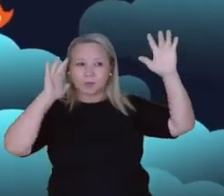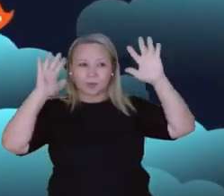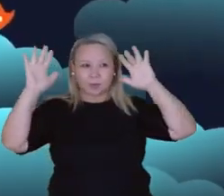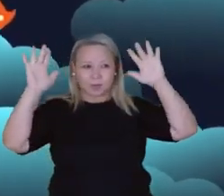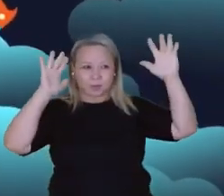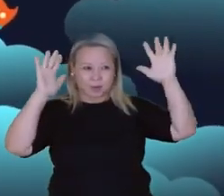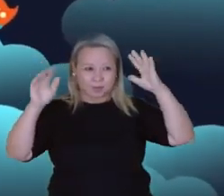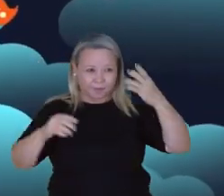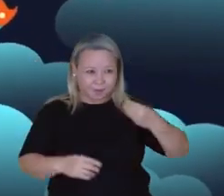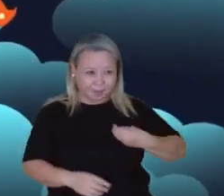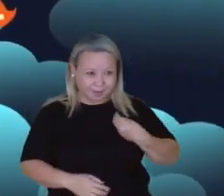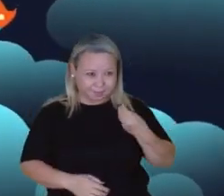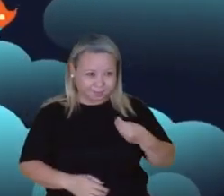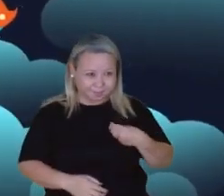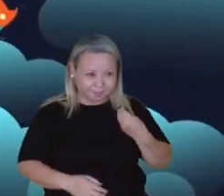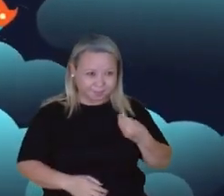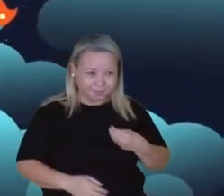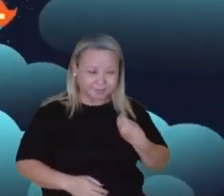sonhos pra viver